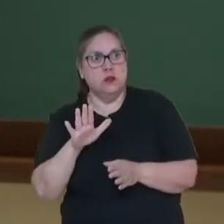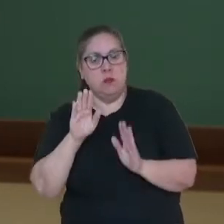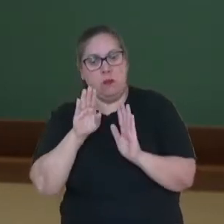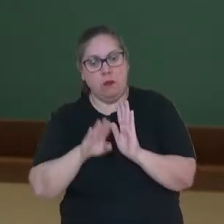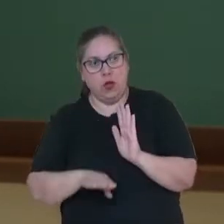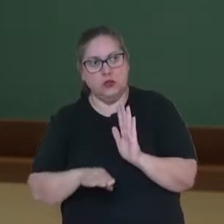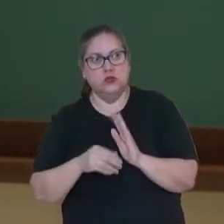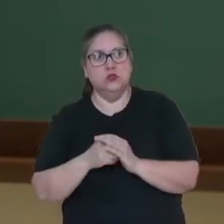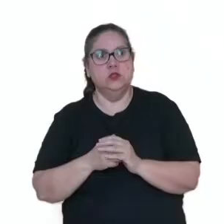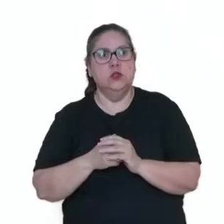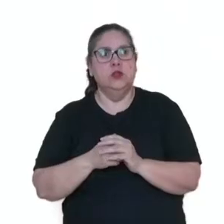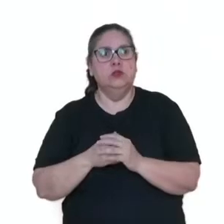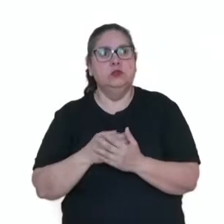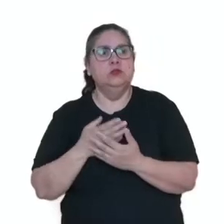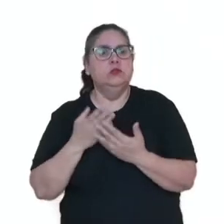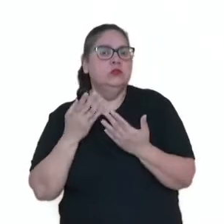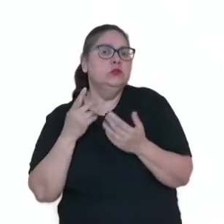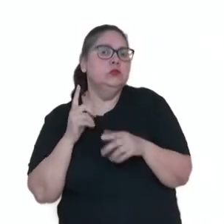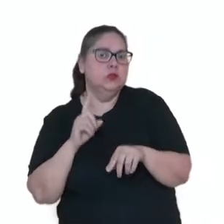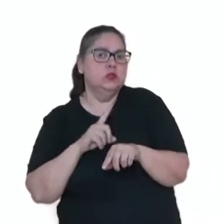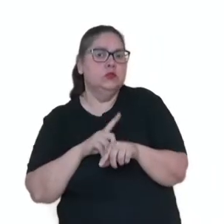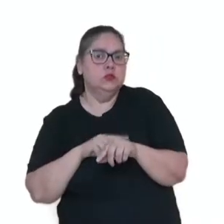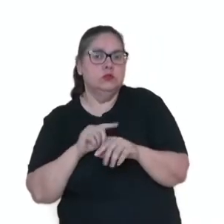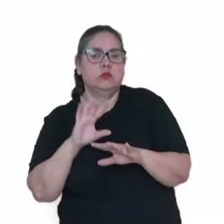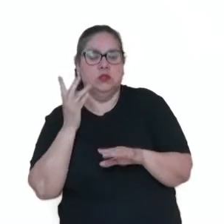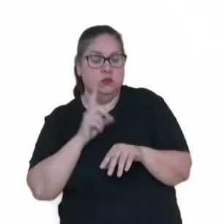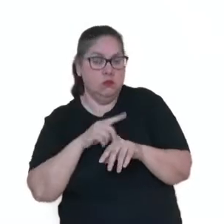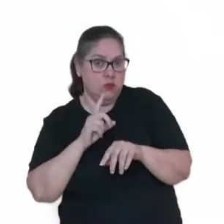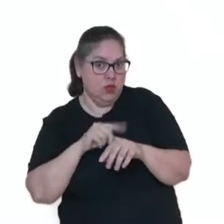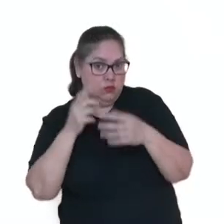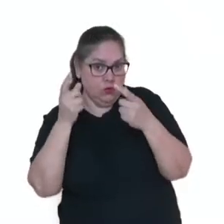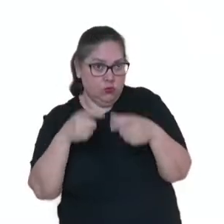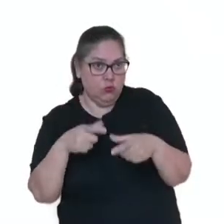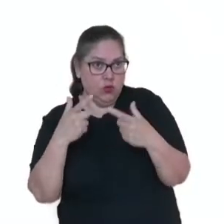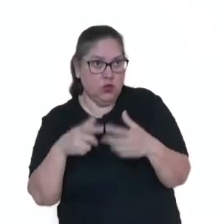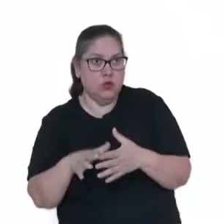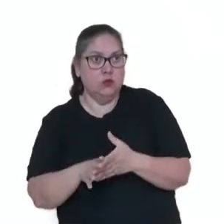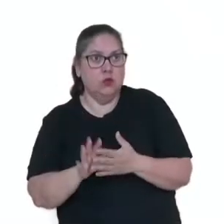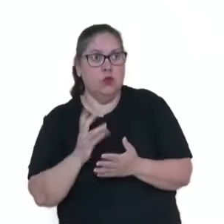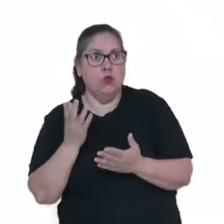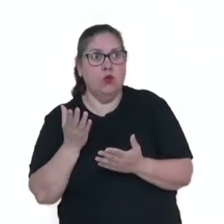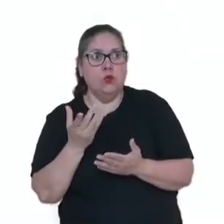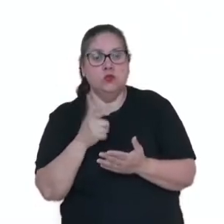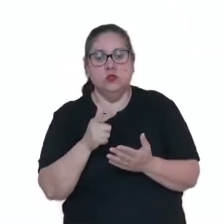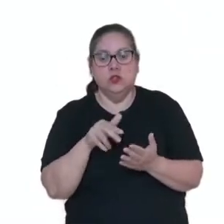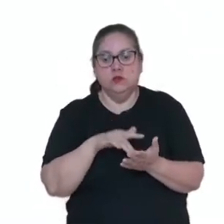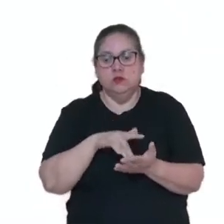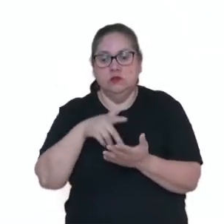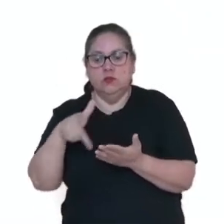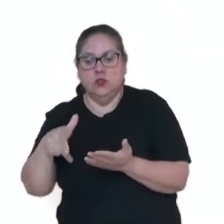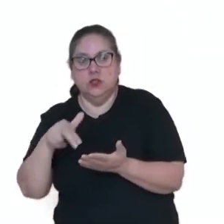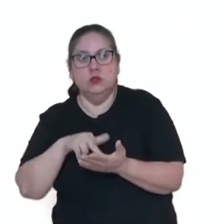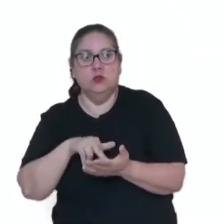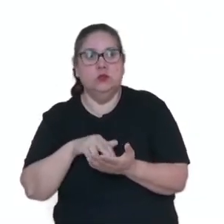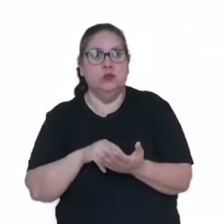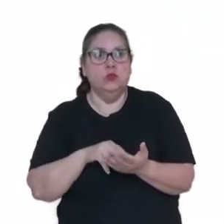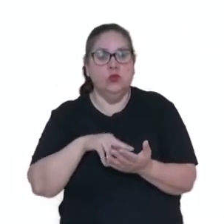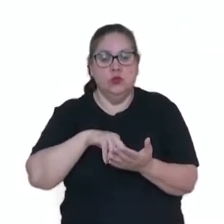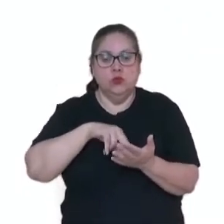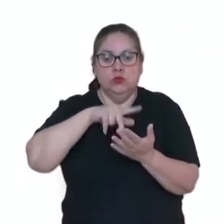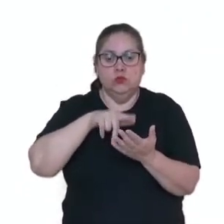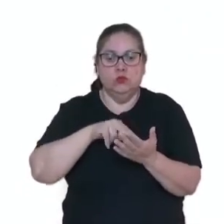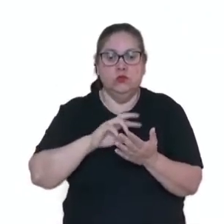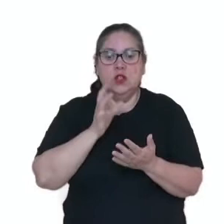ou baixas. O giro pode acontecer no mesmo lugar, com ou sem deslocamento. Ele pode ser um